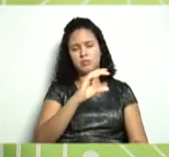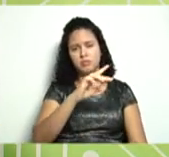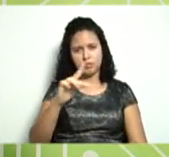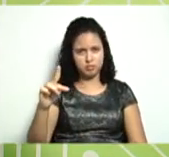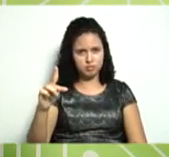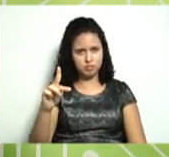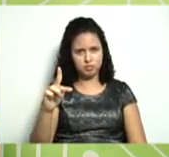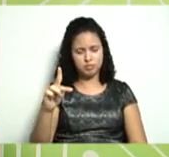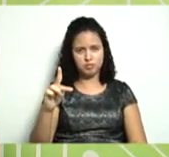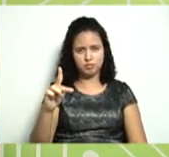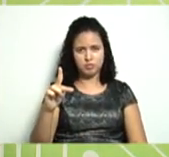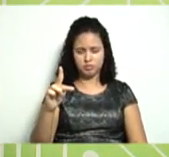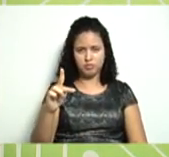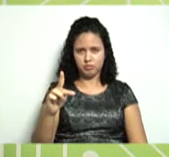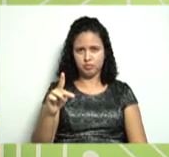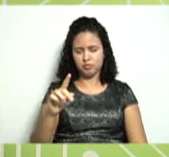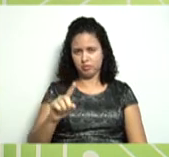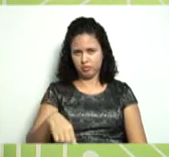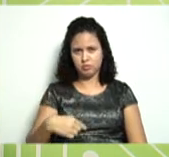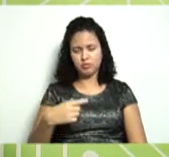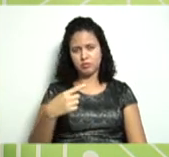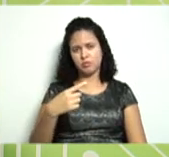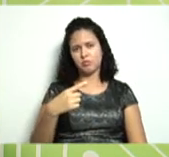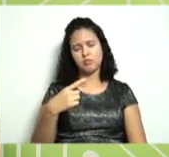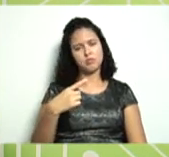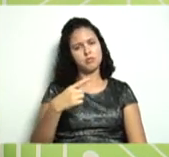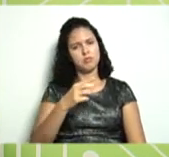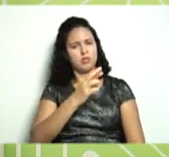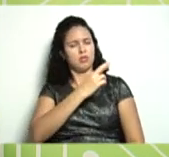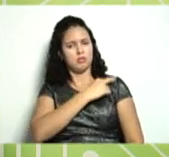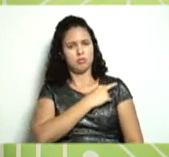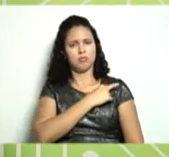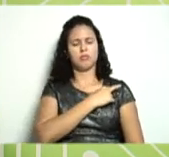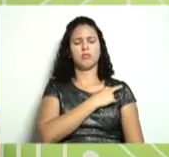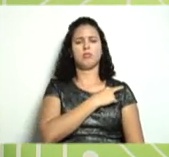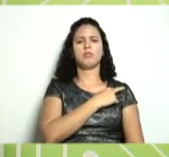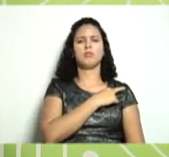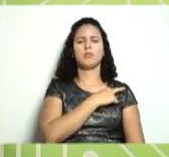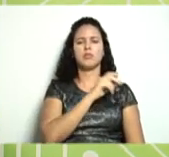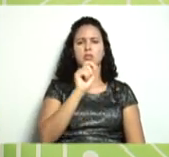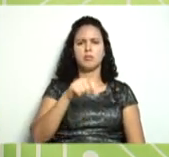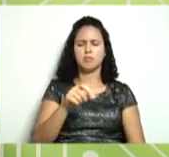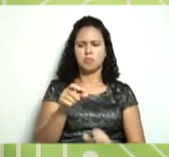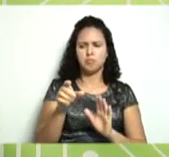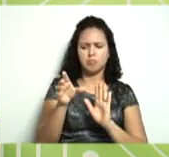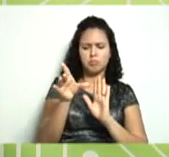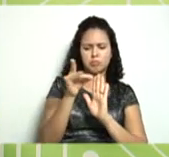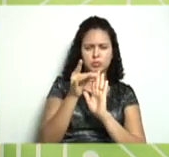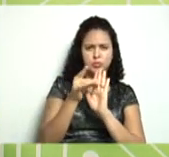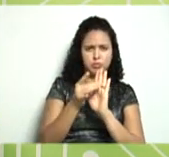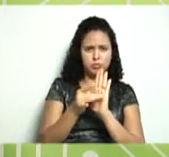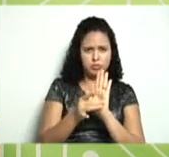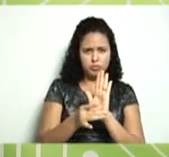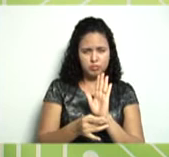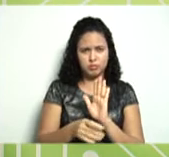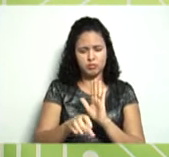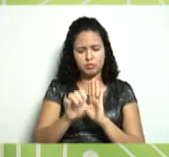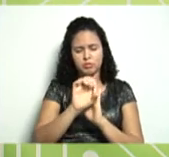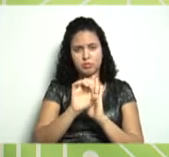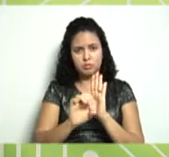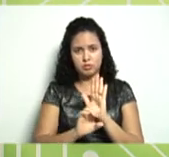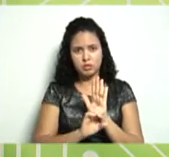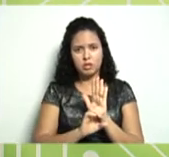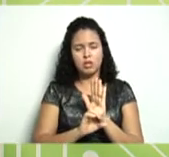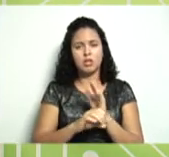Então, esses órgãos, eles vão ter suas funções, as suas responsabilidades bem delimitadas dentro do estatuto. Ah,